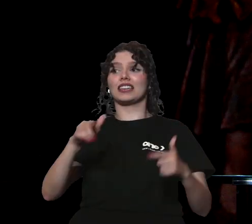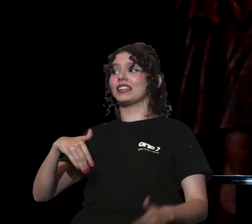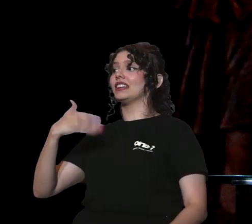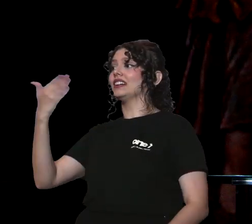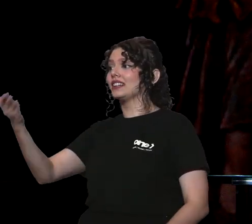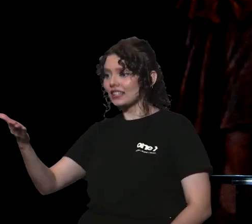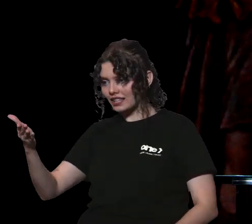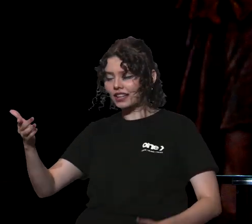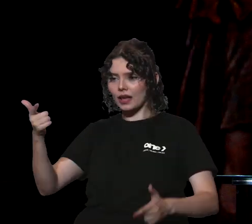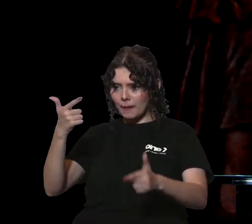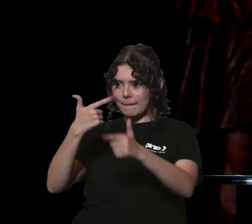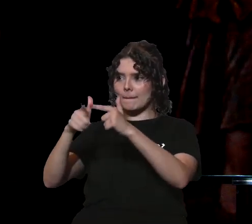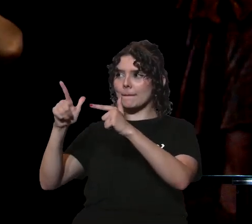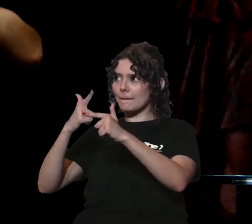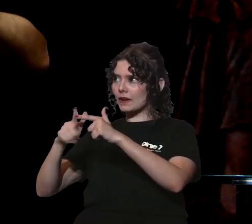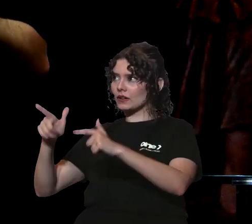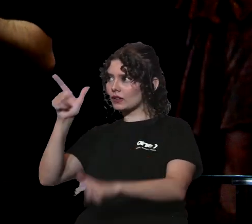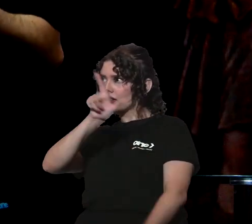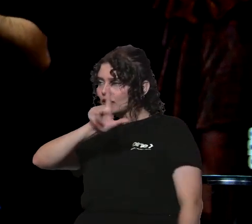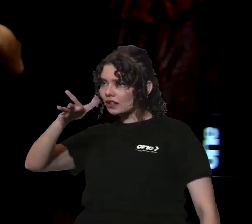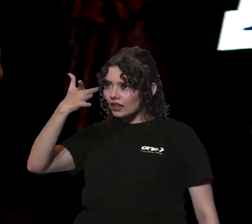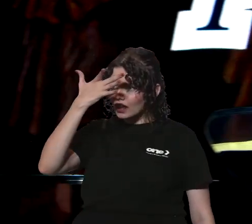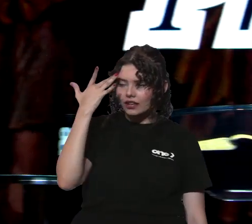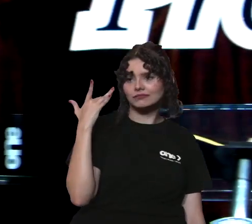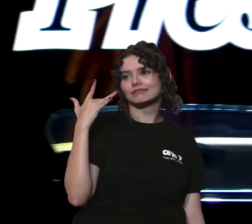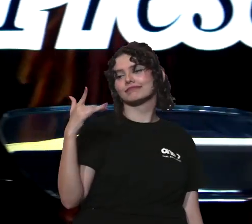lá e causava os problemas com a Batseba.